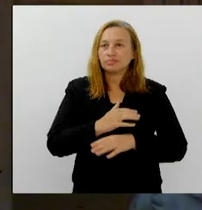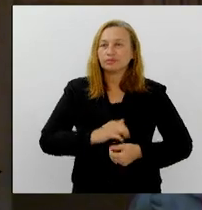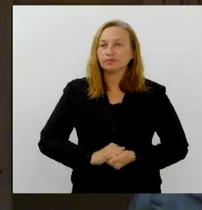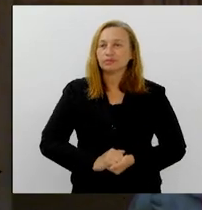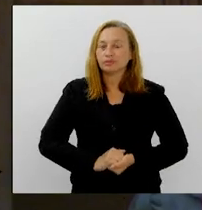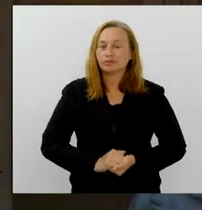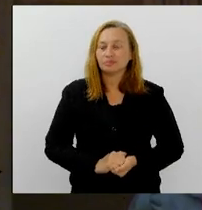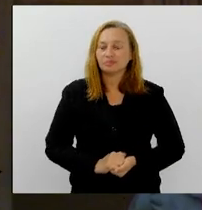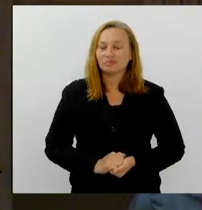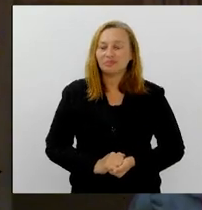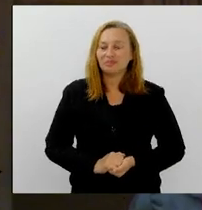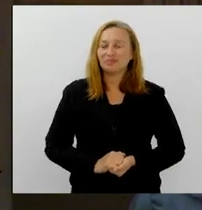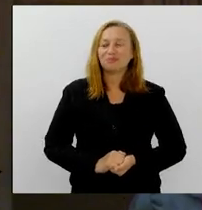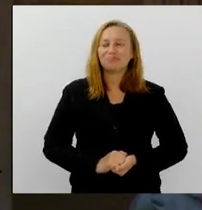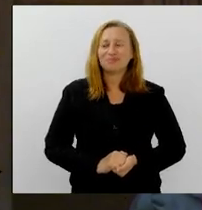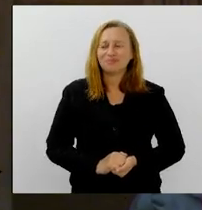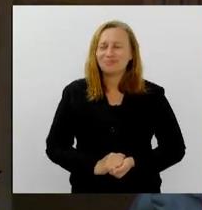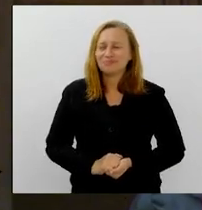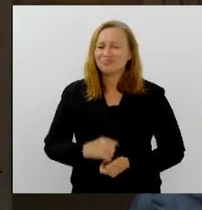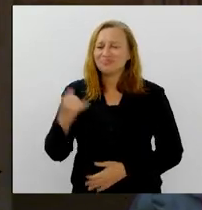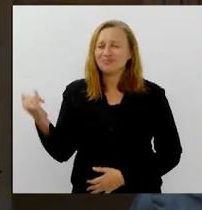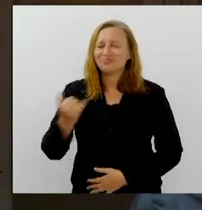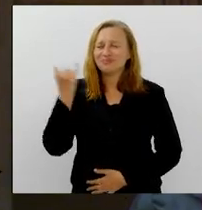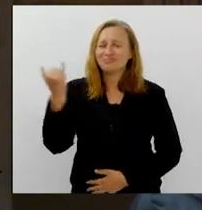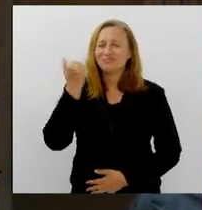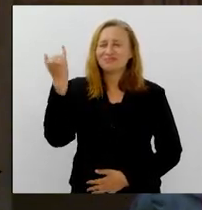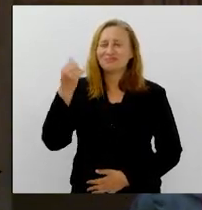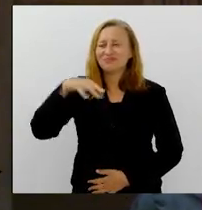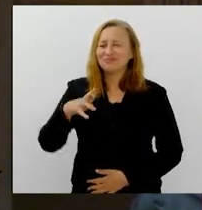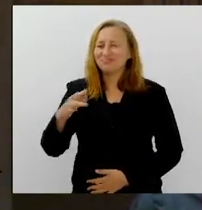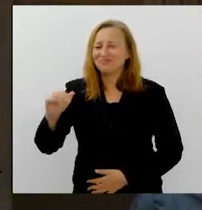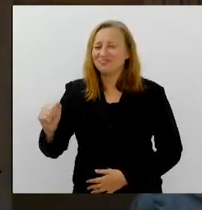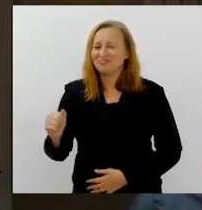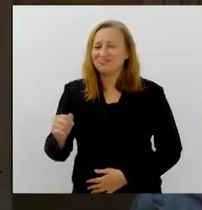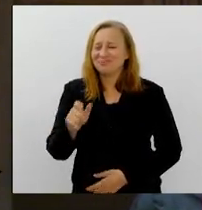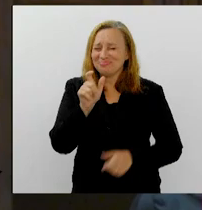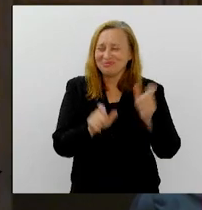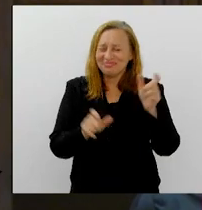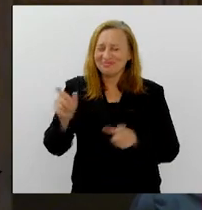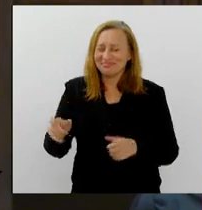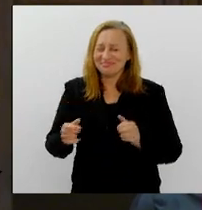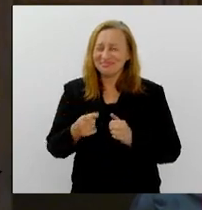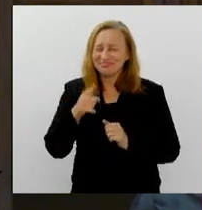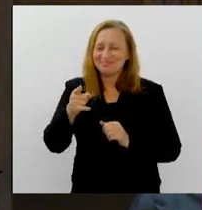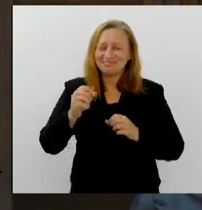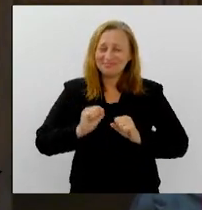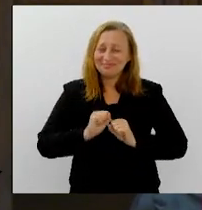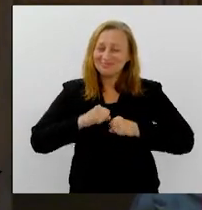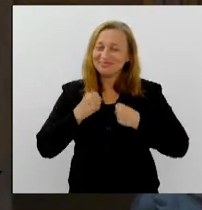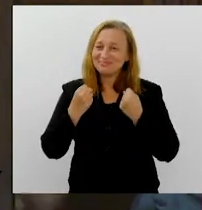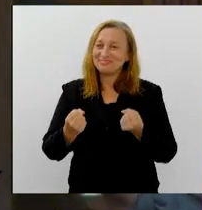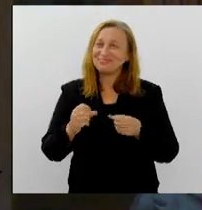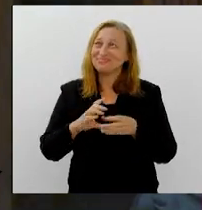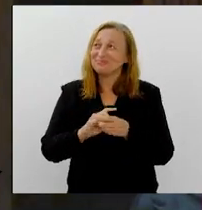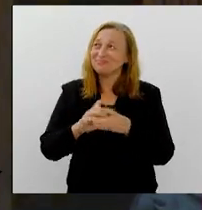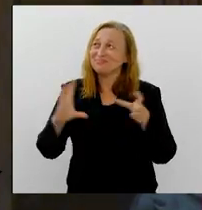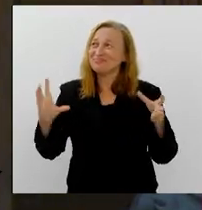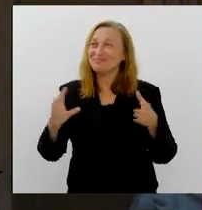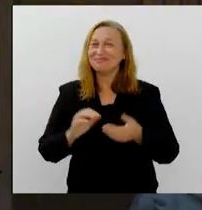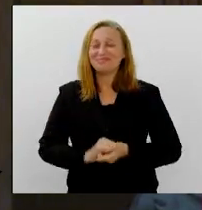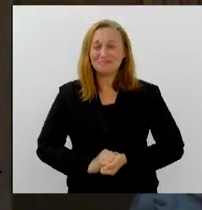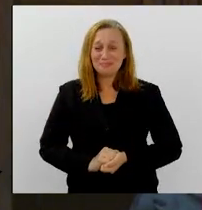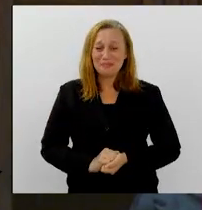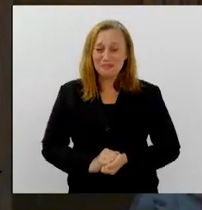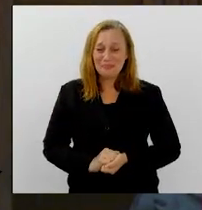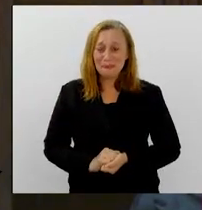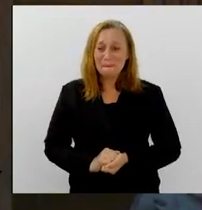importante, Maiara, contar com pessoas como você, defendendo a democracia, a vida e os direitos. Mas